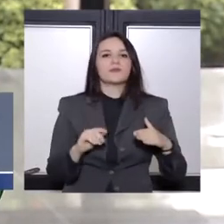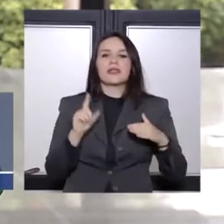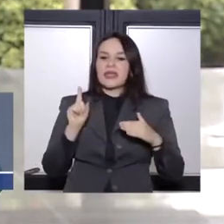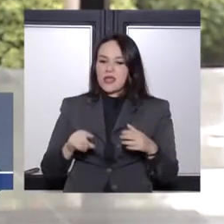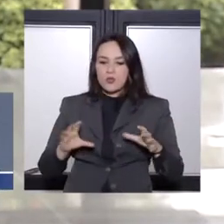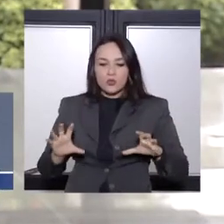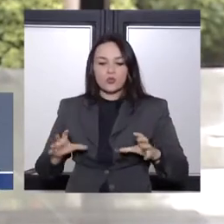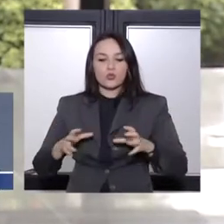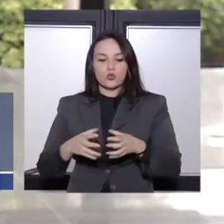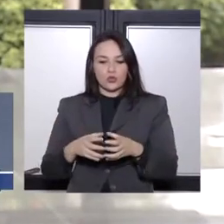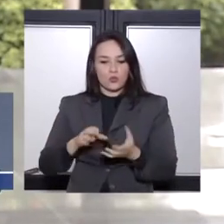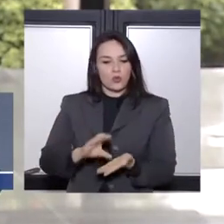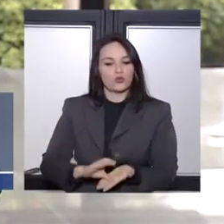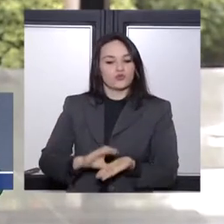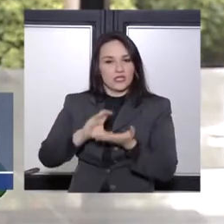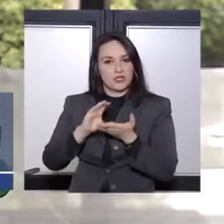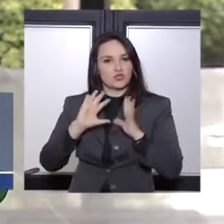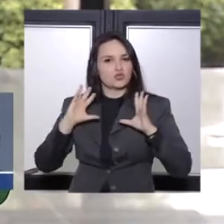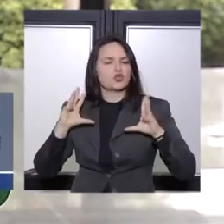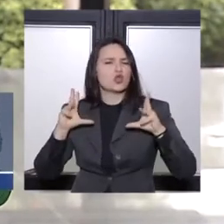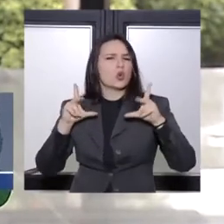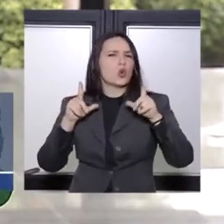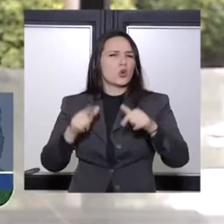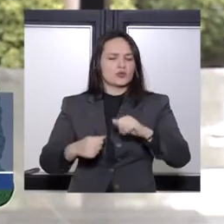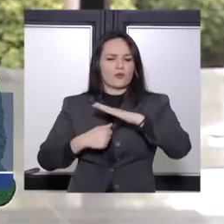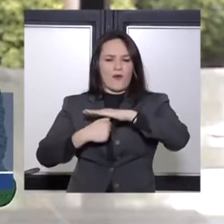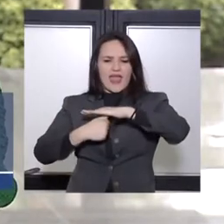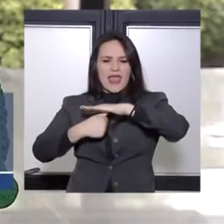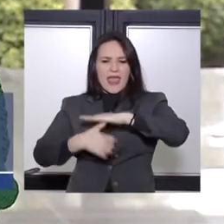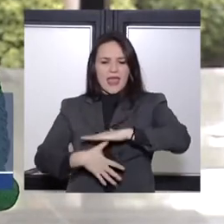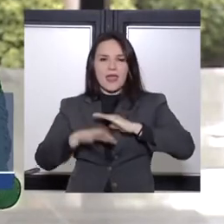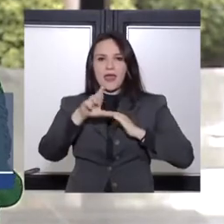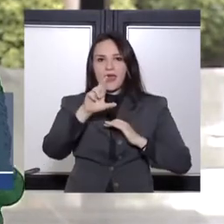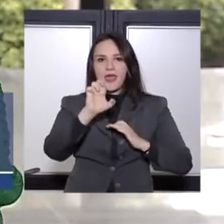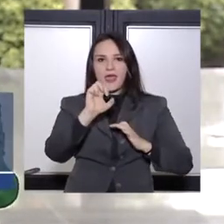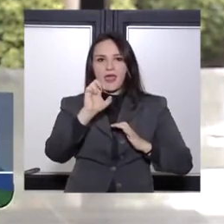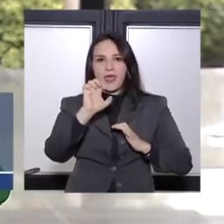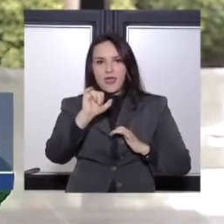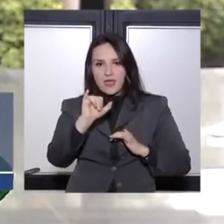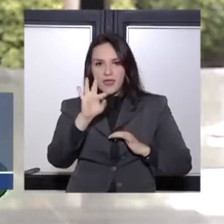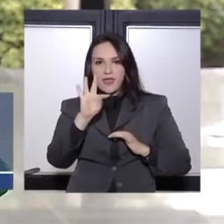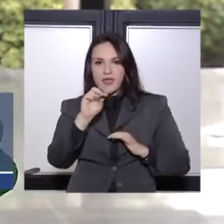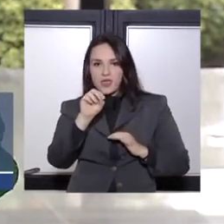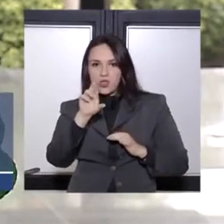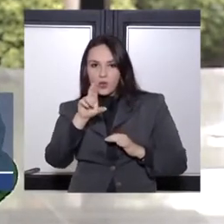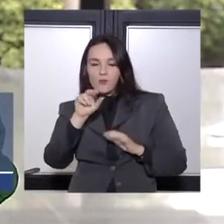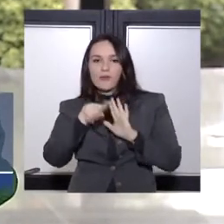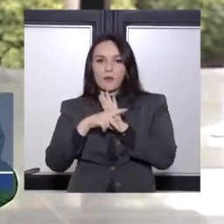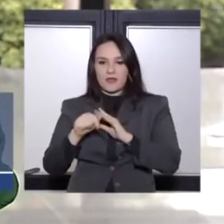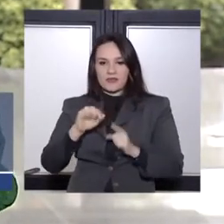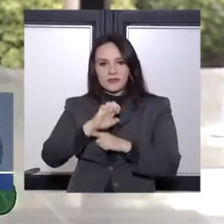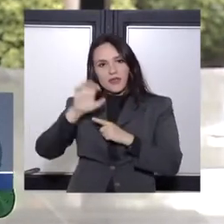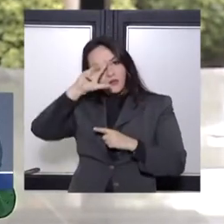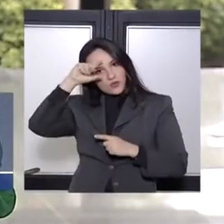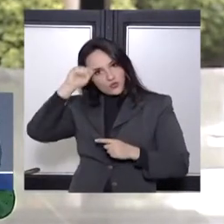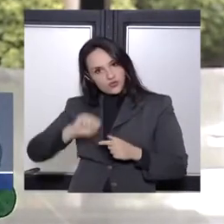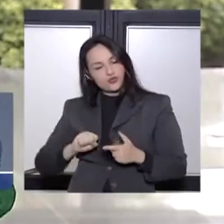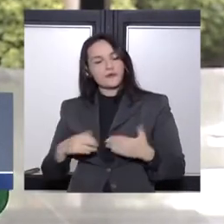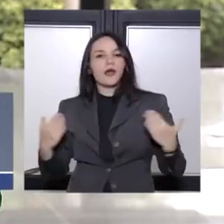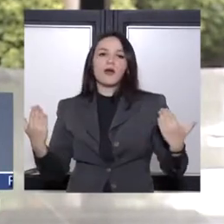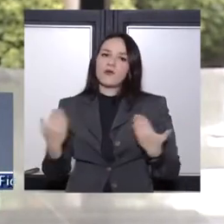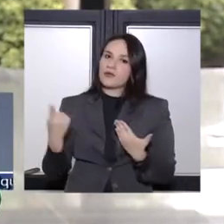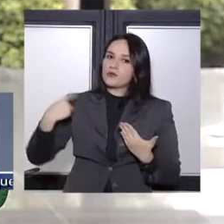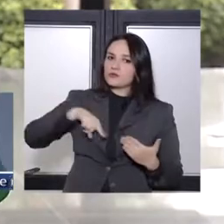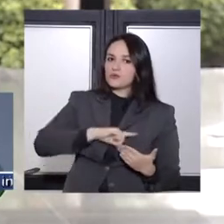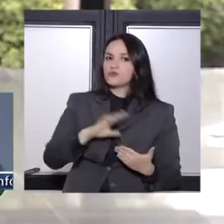Reitores das Instituições de Ensino Superior aqui de Mato Grosso do Sul. E vamos conhecer um pouquinho melhor